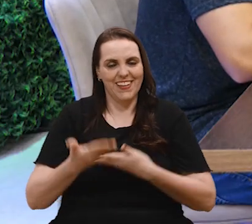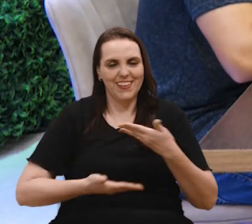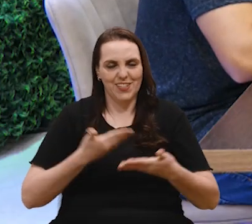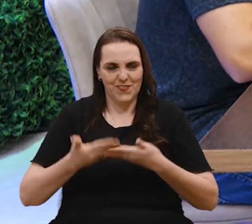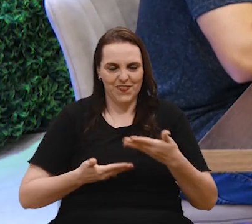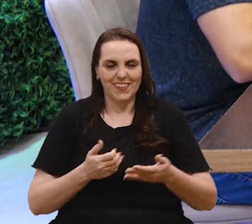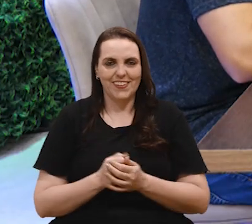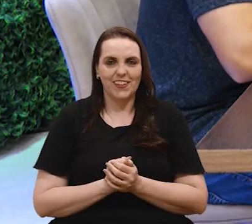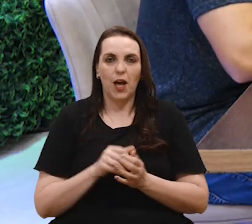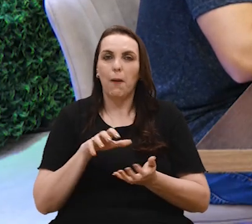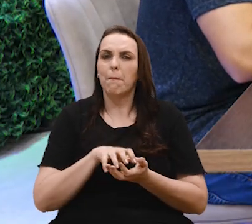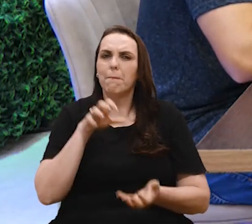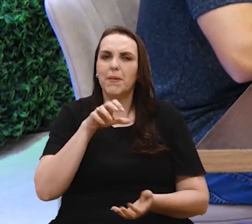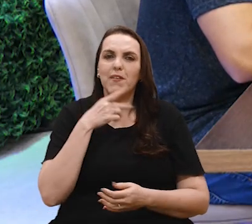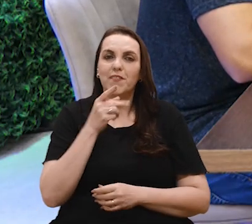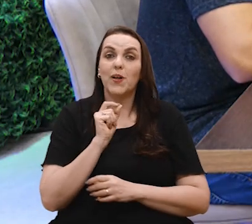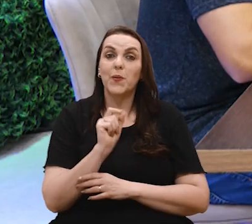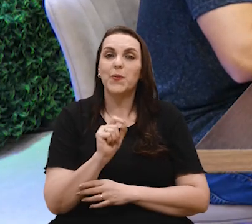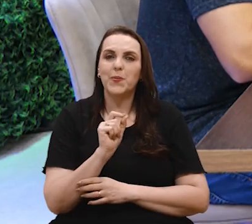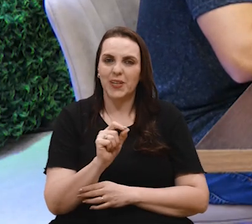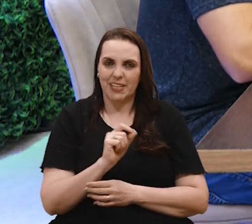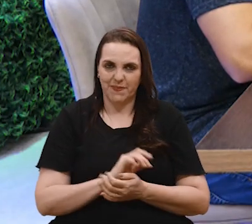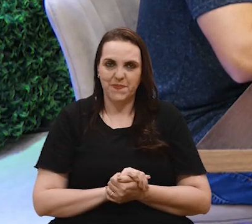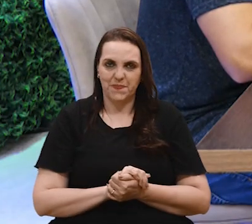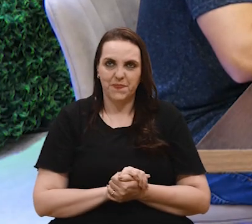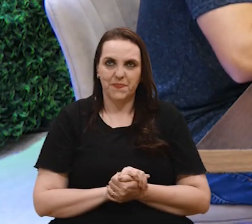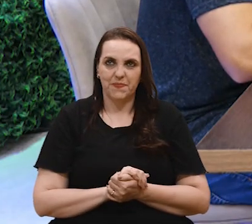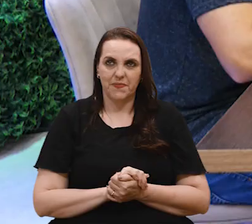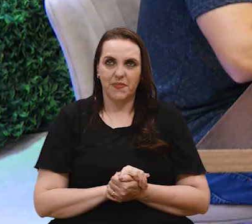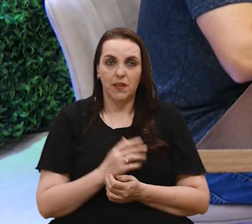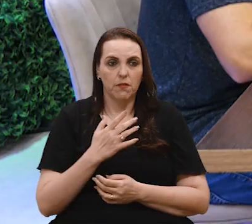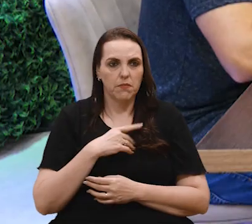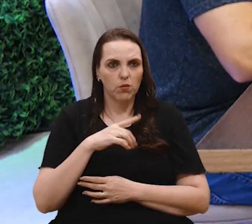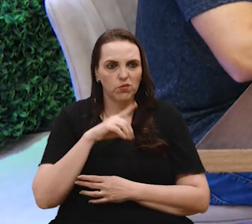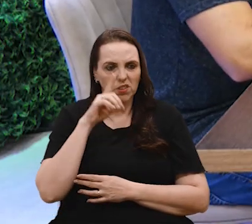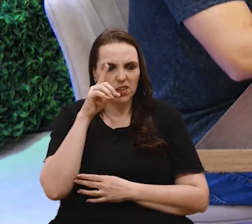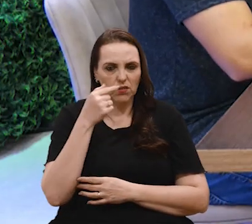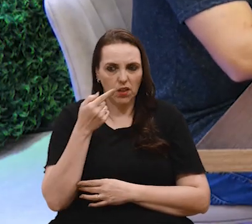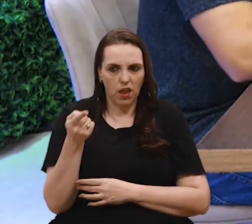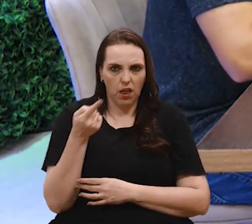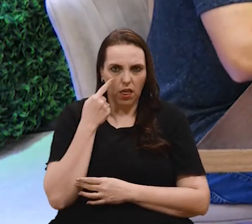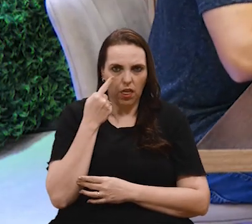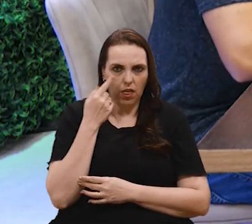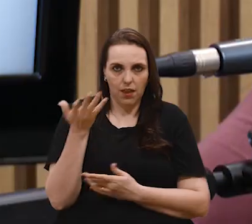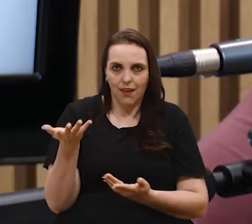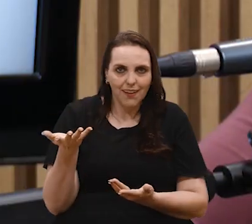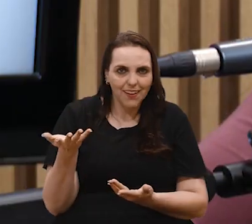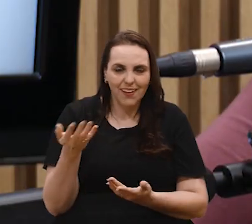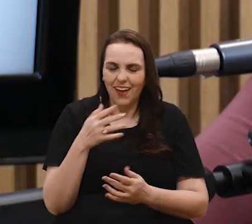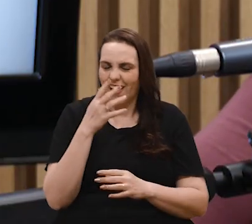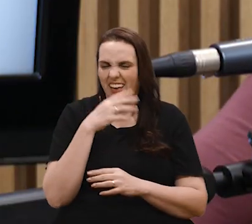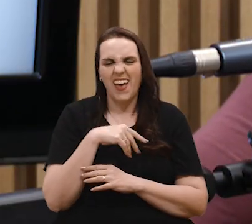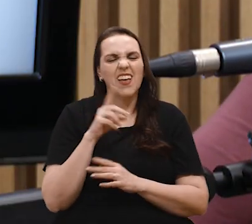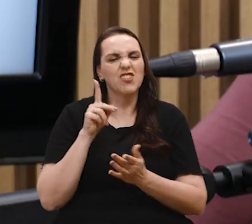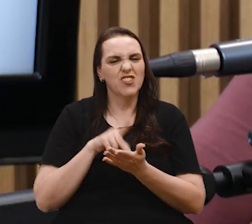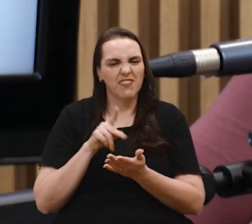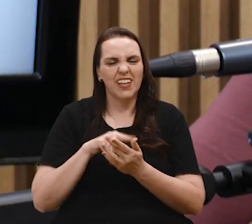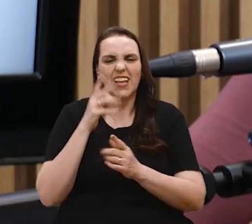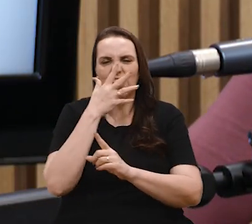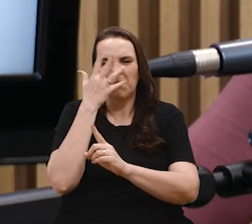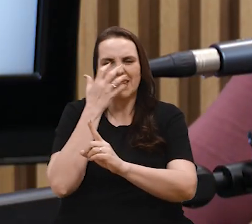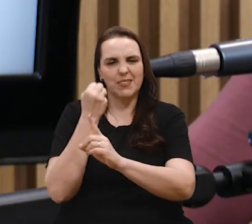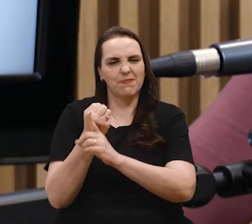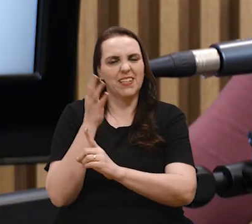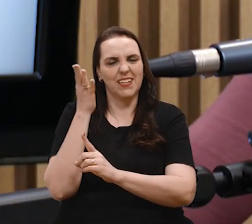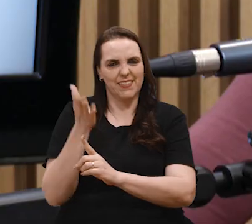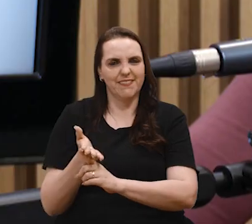atendê-los. E o que a maioria fala é sobre ele. Meu Deus, olha o que ele está fazendo. Que é uma inspiração realmente. Porque